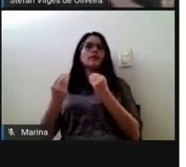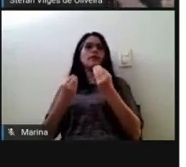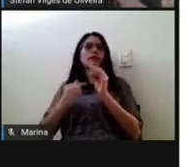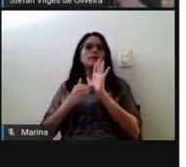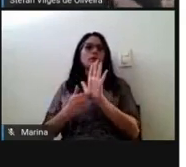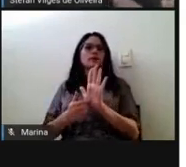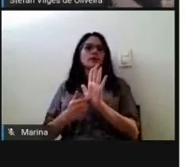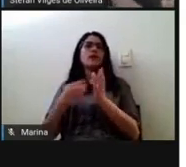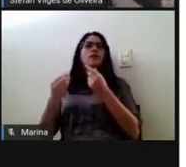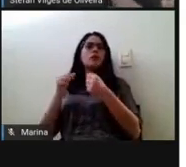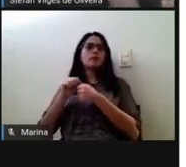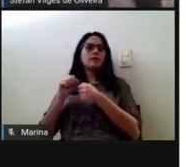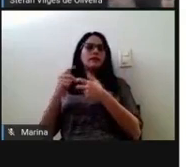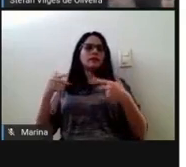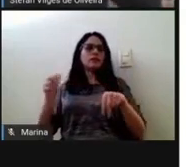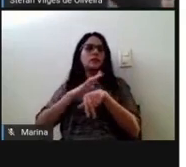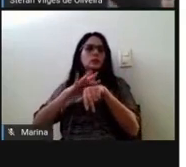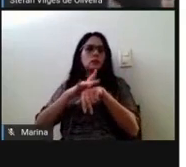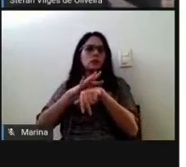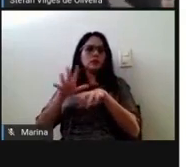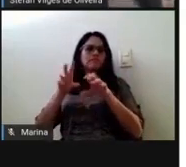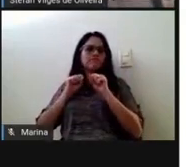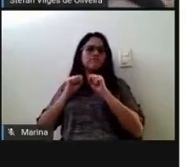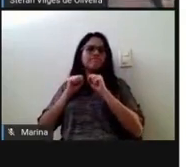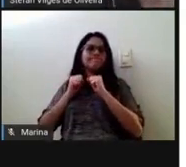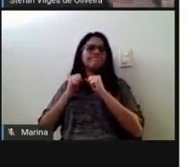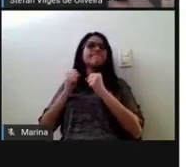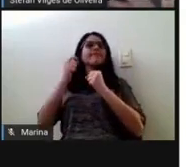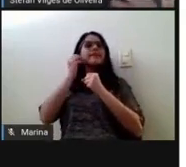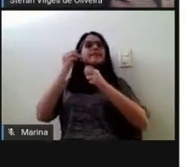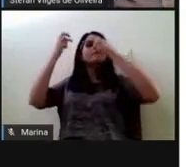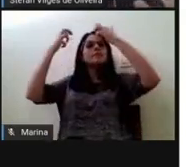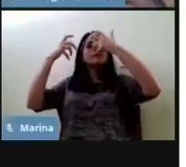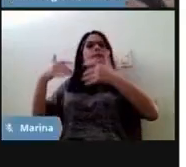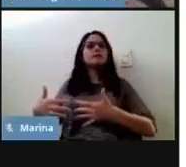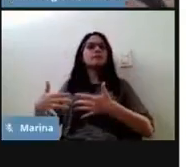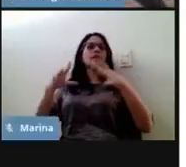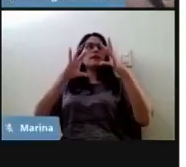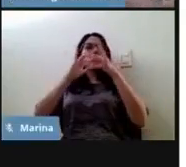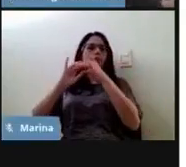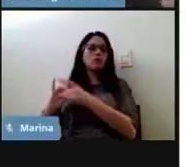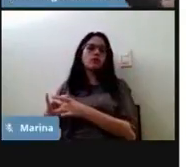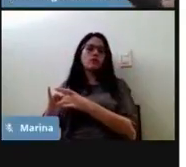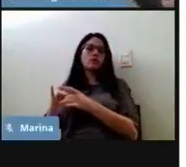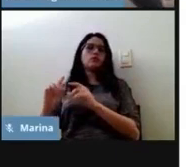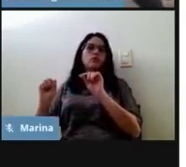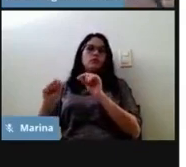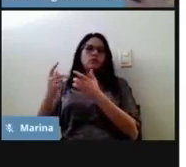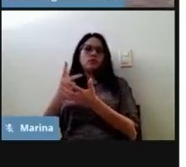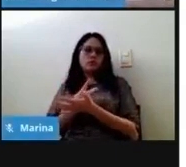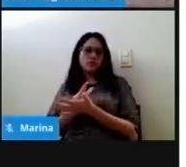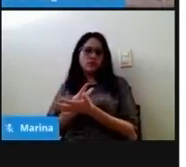para a emergência das doenças infecciosas que explica muito bem esse contexto e esse cenário, que